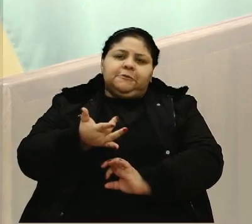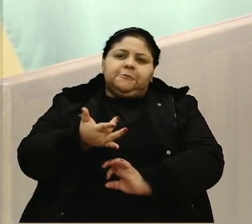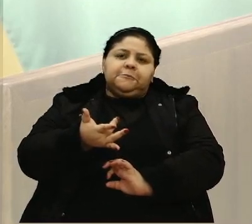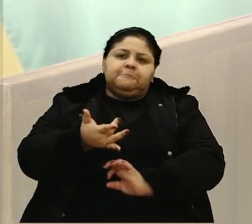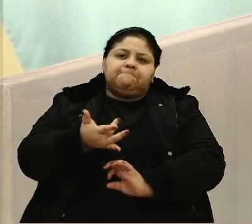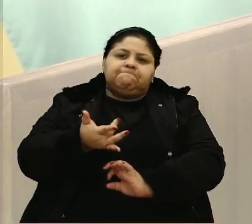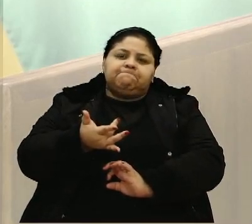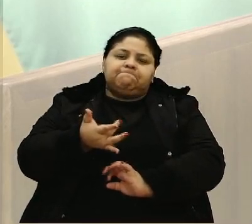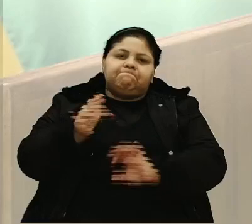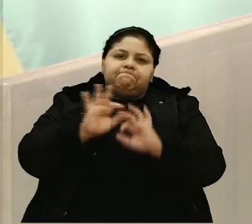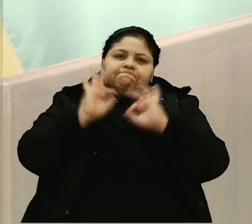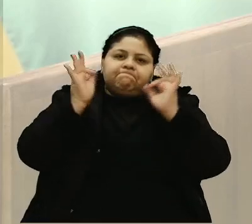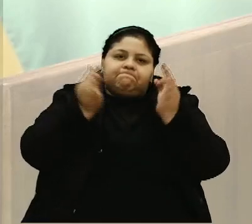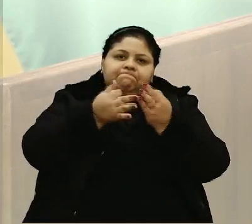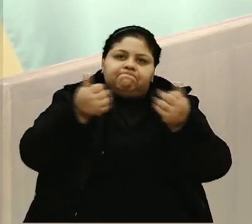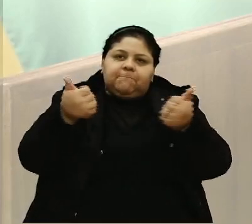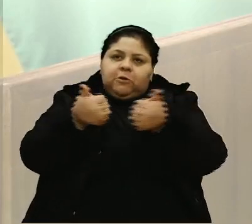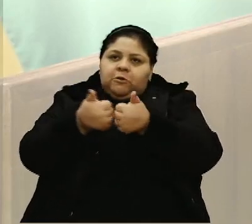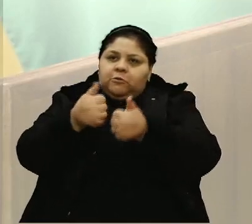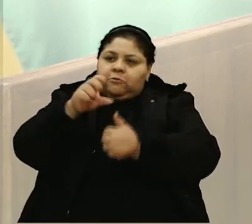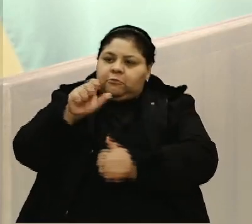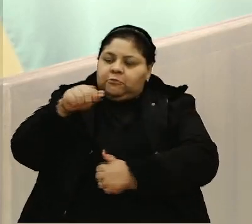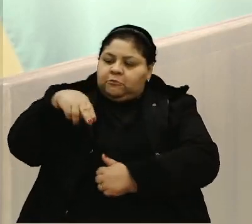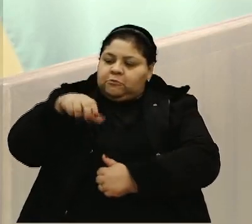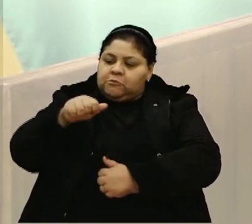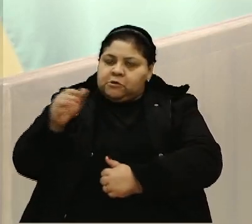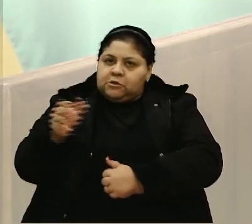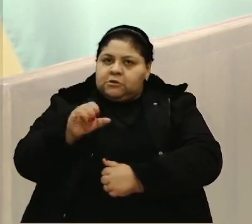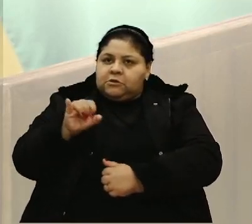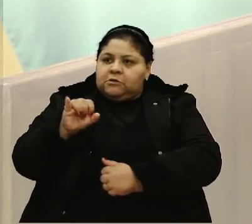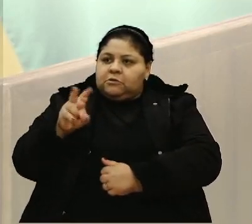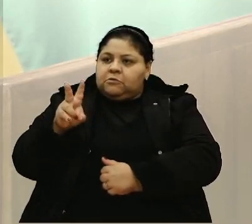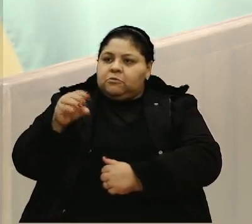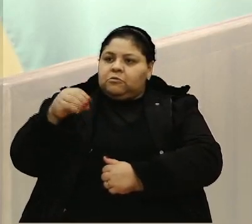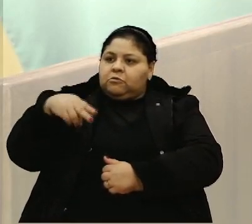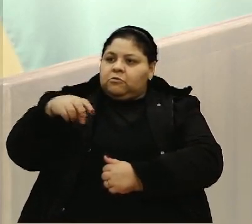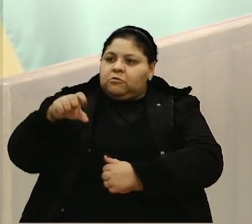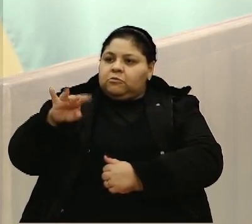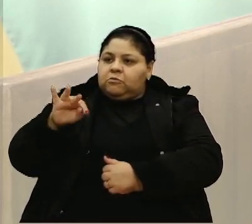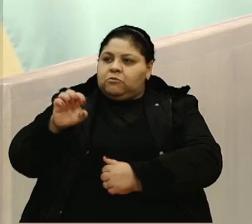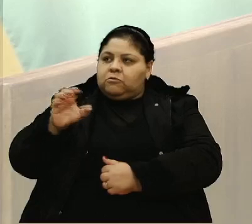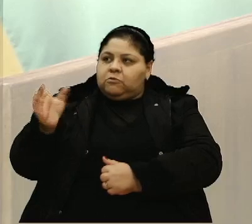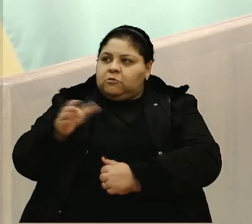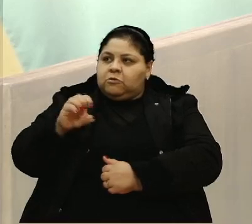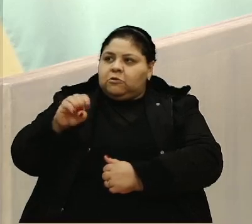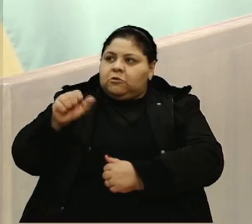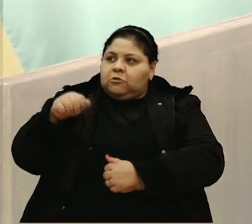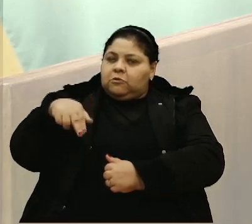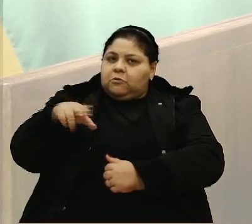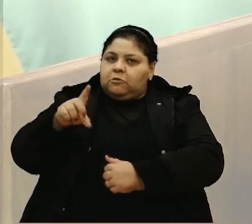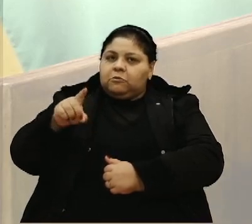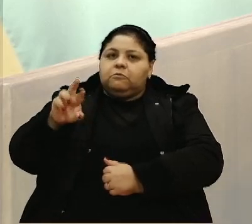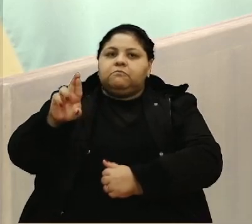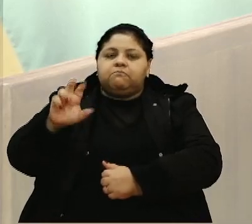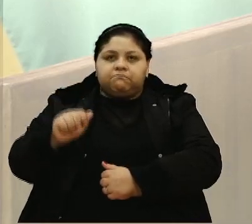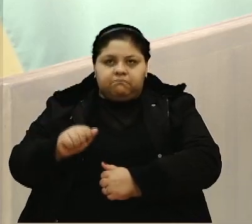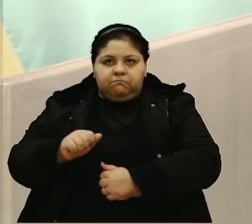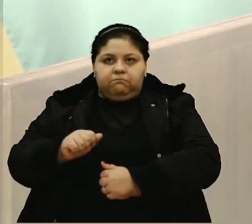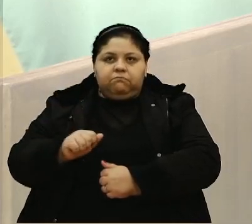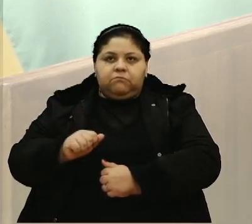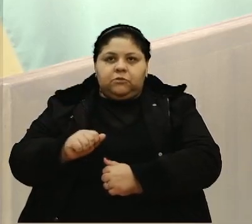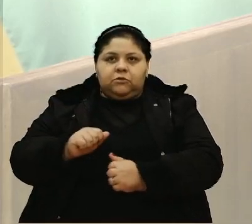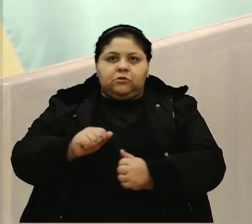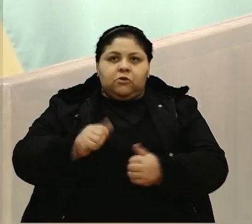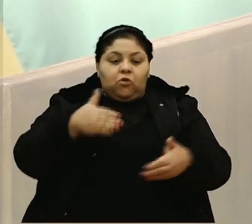a família, junto com a Ana, junto com a Ivonete, junto com a Sandra, com a Elisângela, embalavam os brinquedos